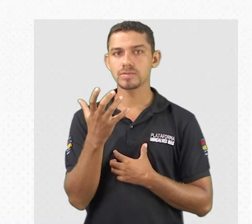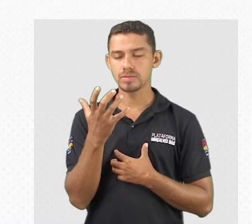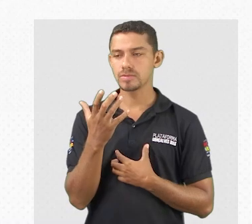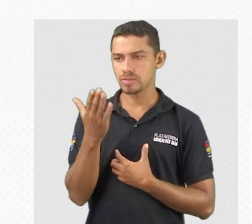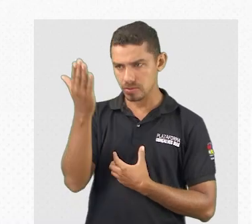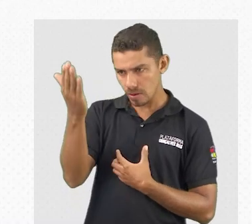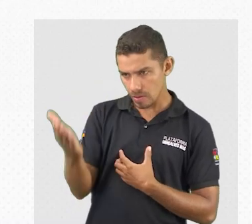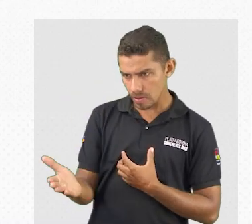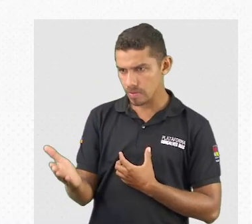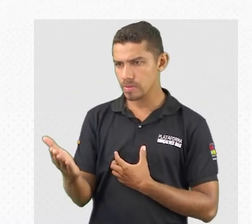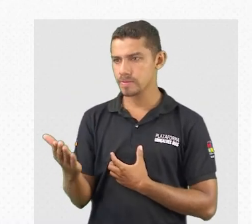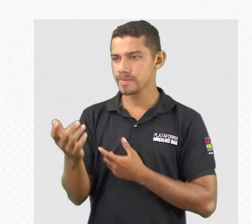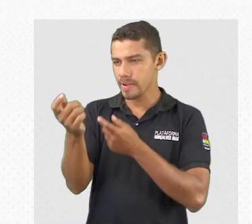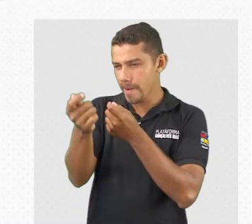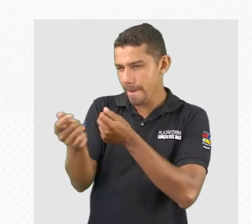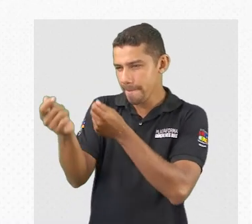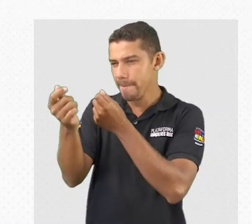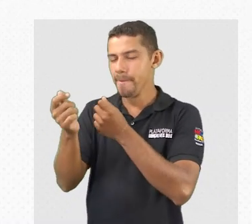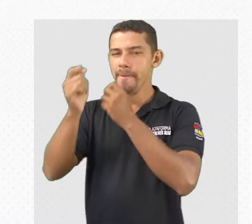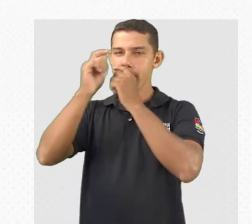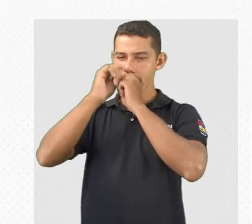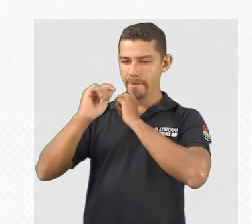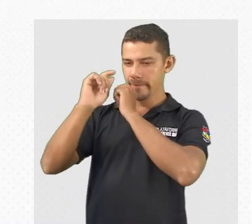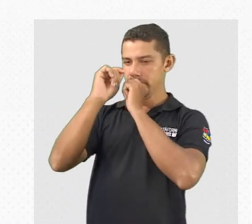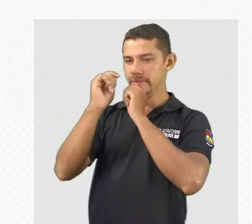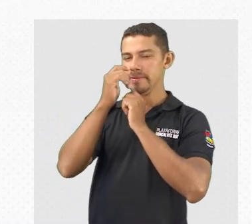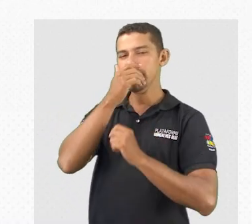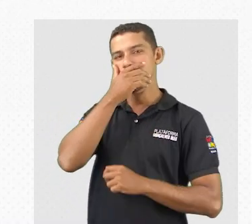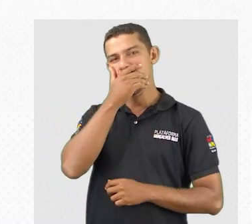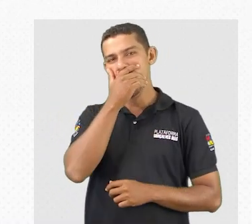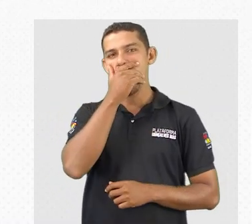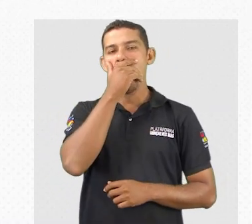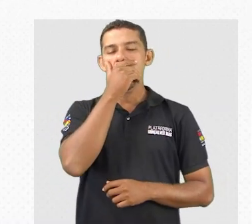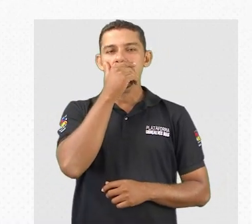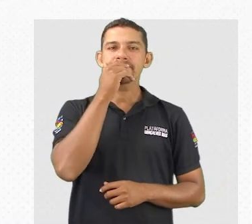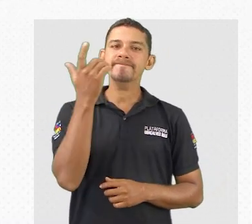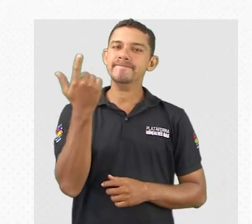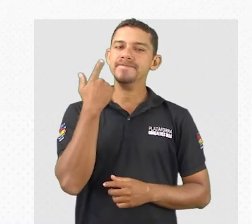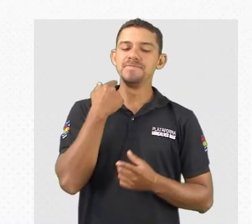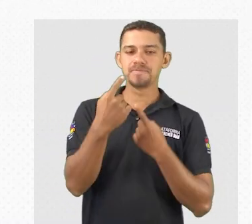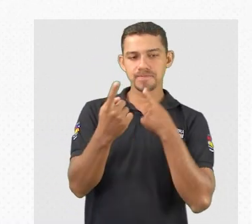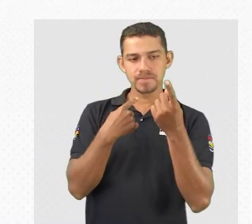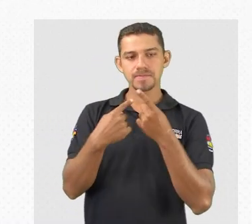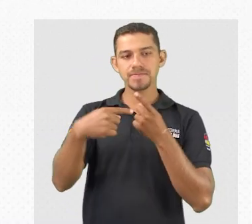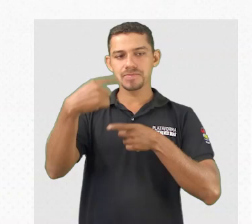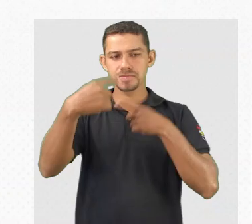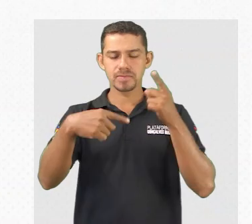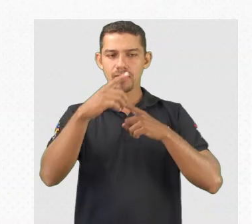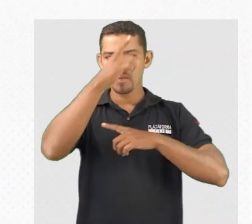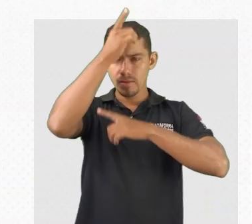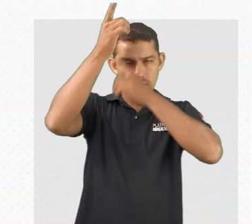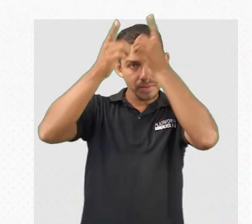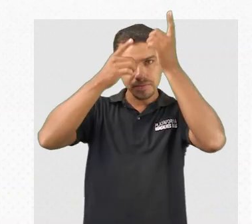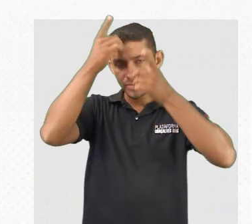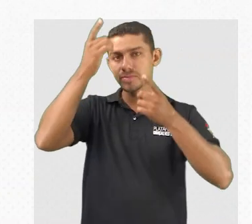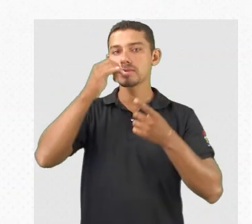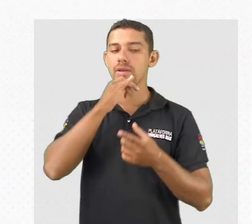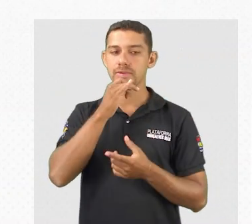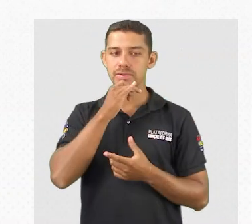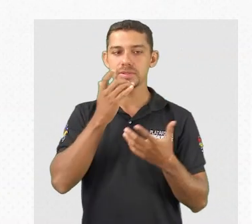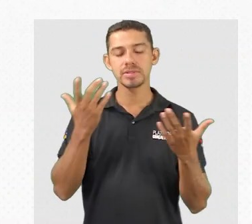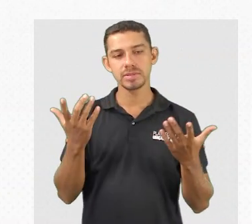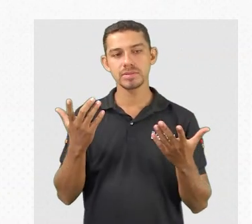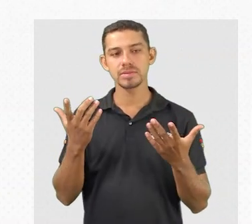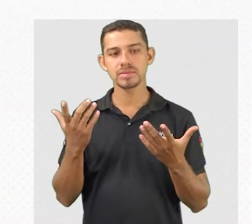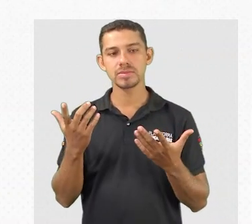convencer e de ser convencido, que é fundamental. A gente não pode entrar num diálogo não pode entrar num conflito de ideias, né, num confronto de